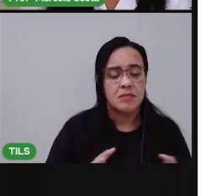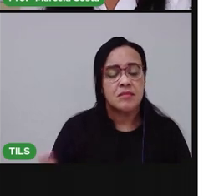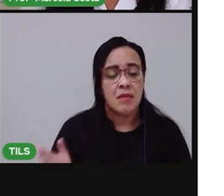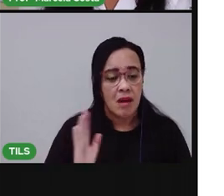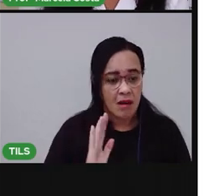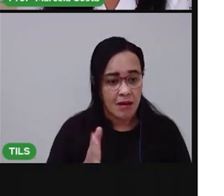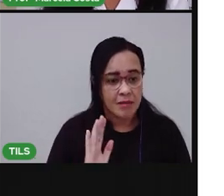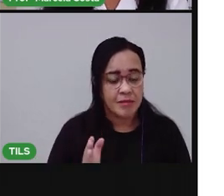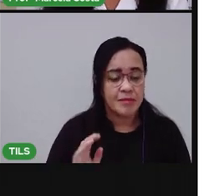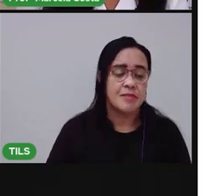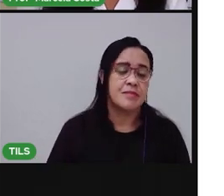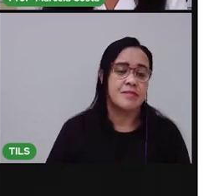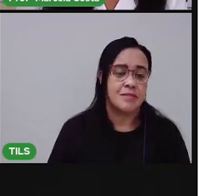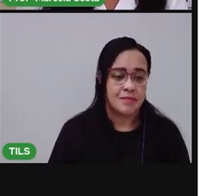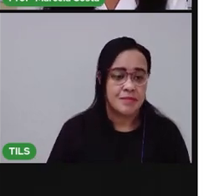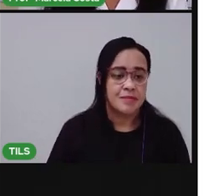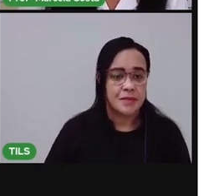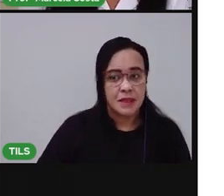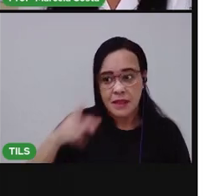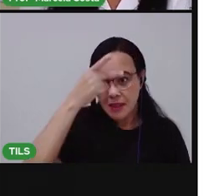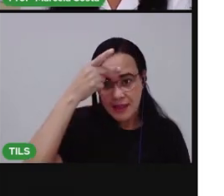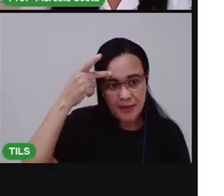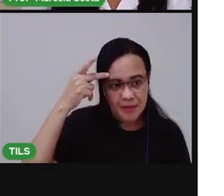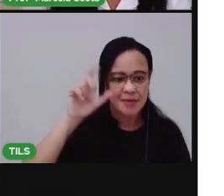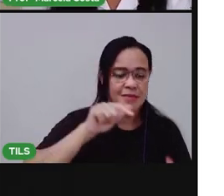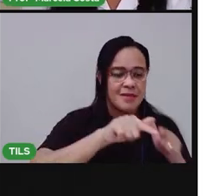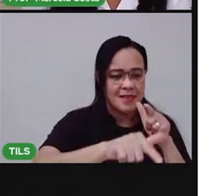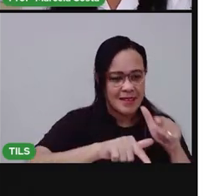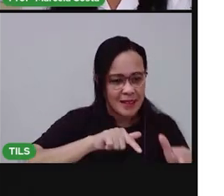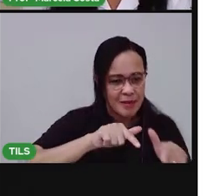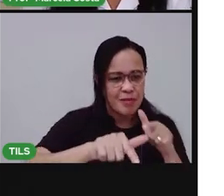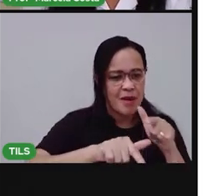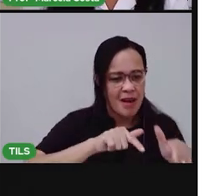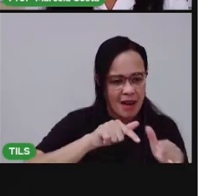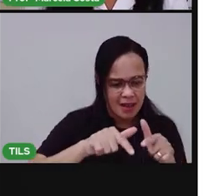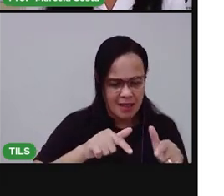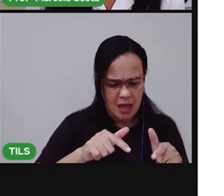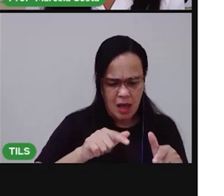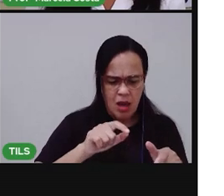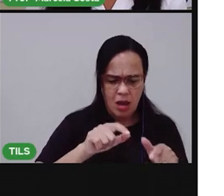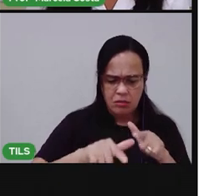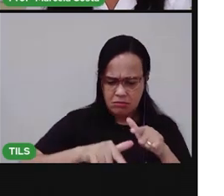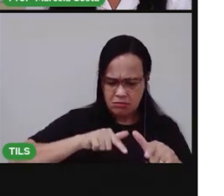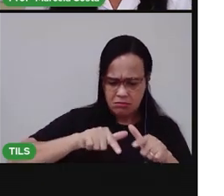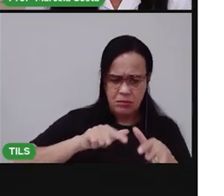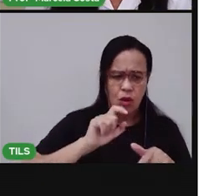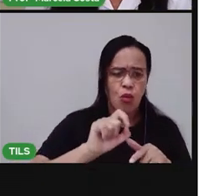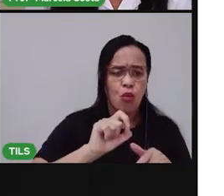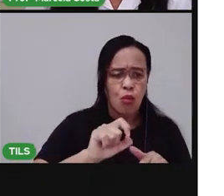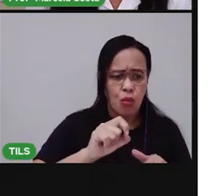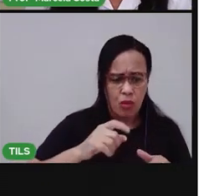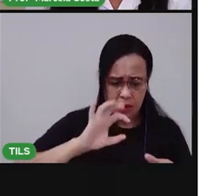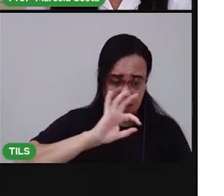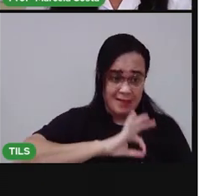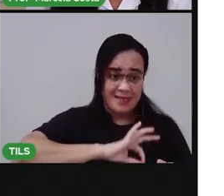geralmente para prover o sustento de uma pessoa. As pessoas trabalham para que